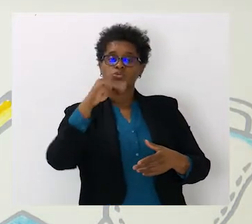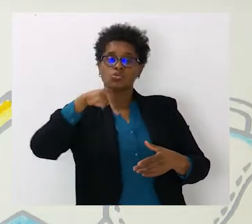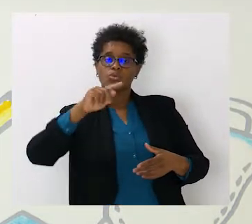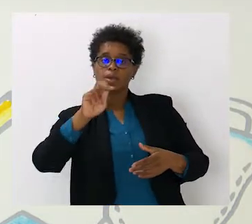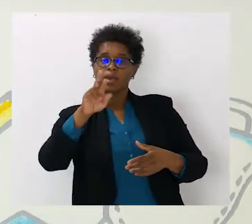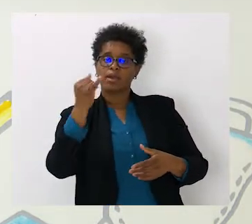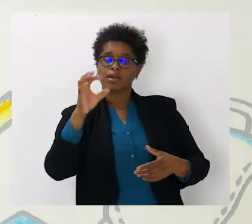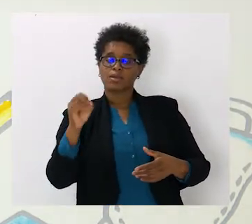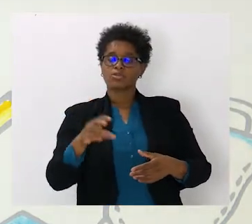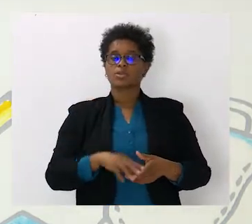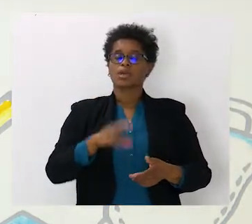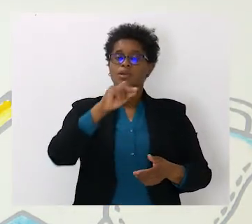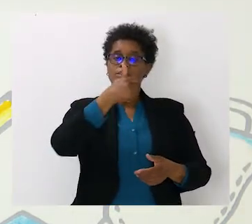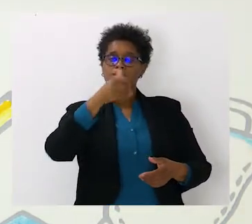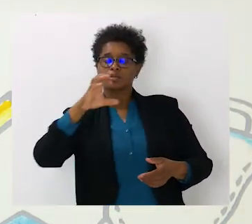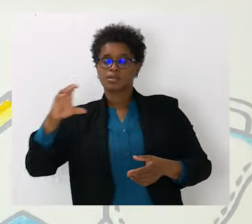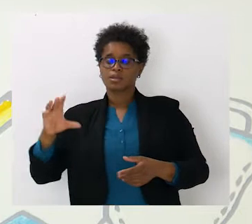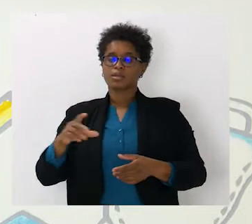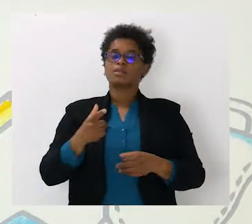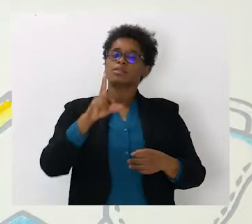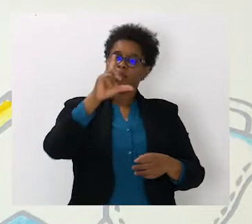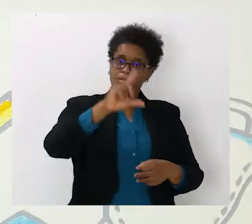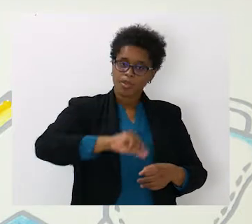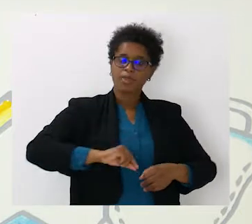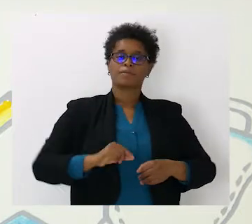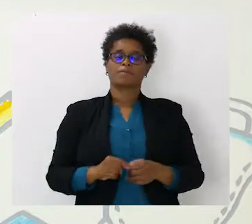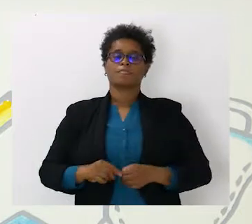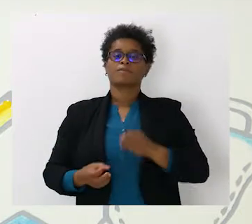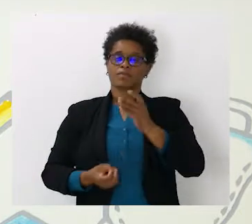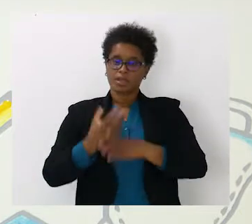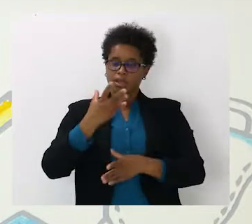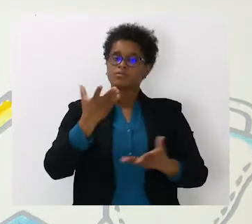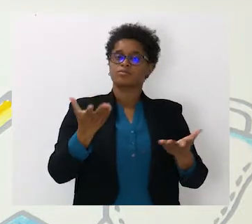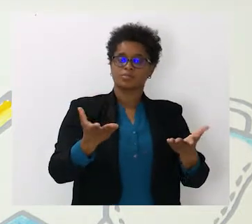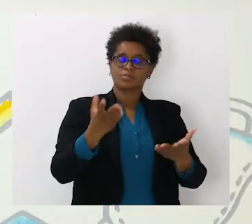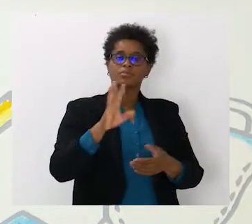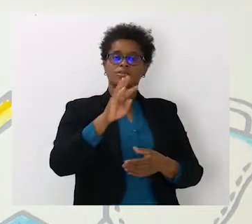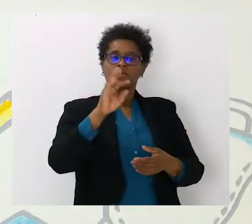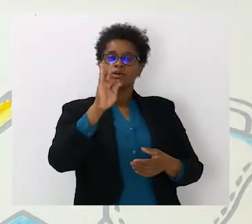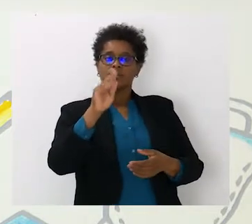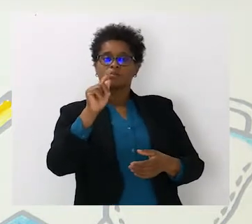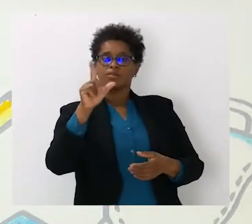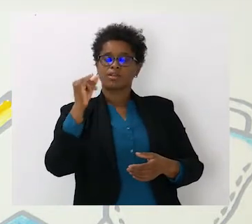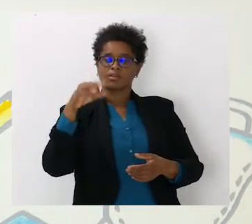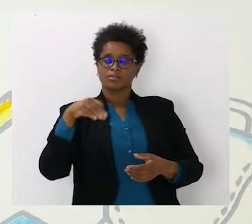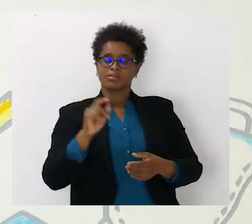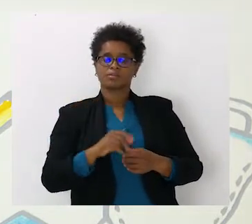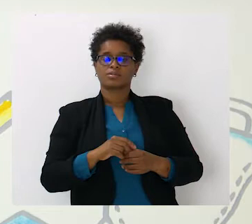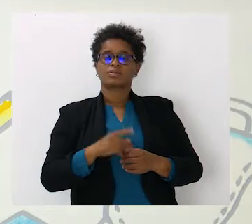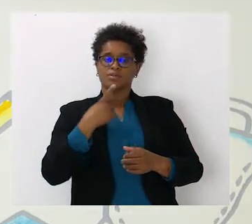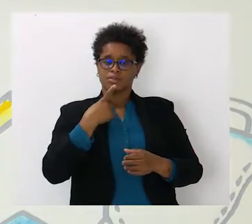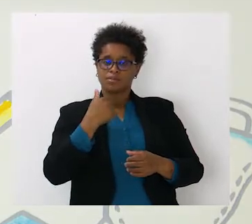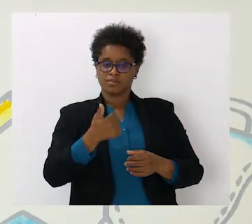sumérios e o alfabeto foi também inventado pelos fenícios.